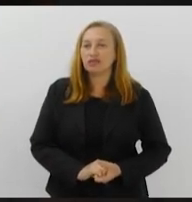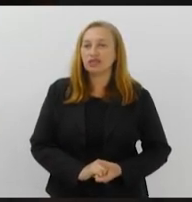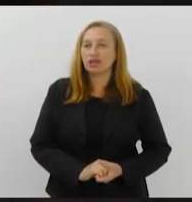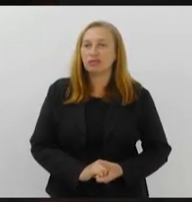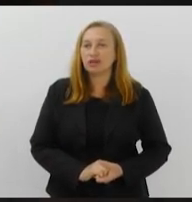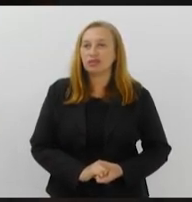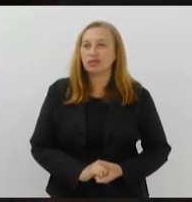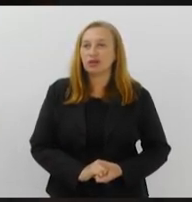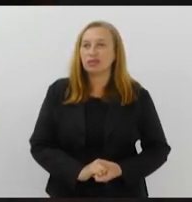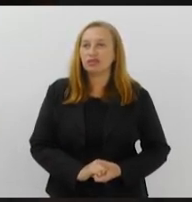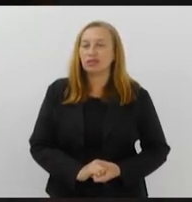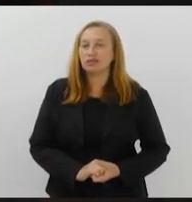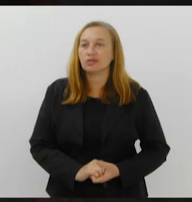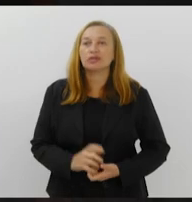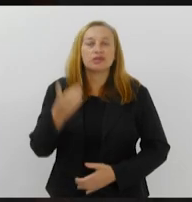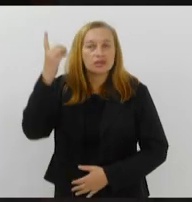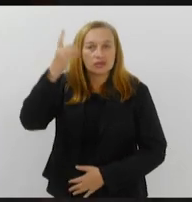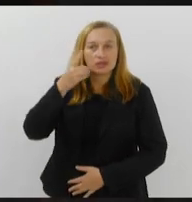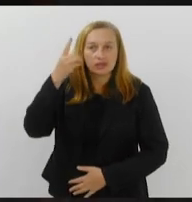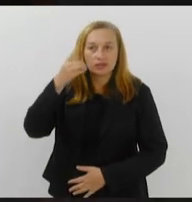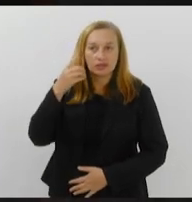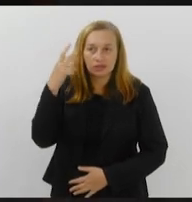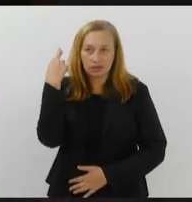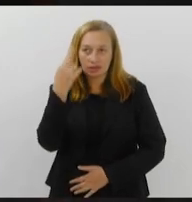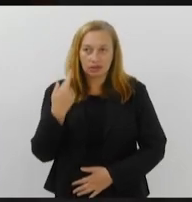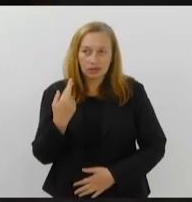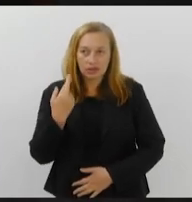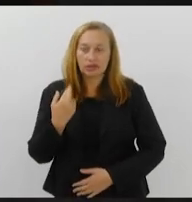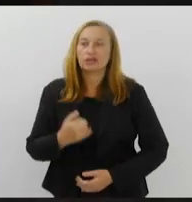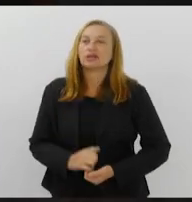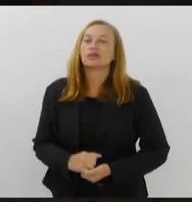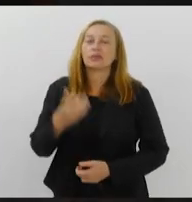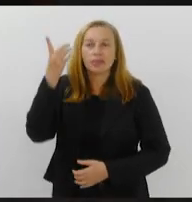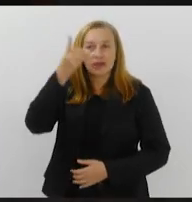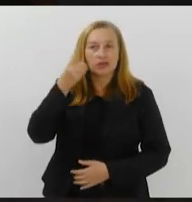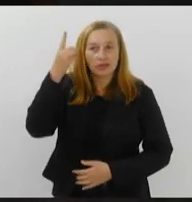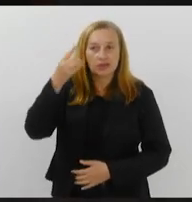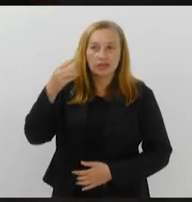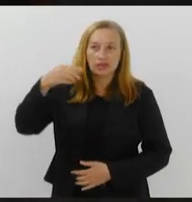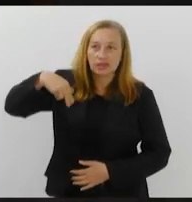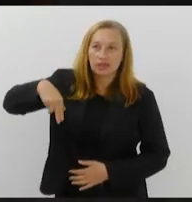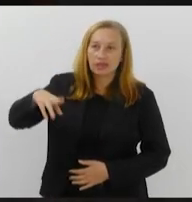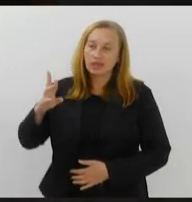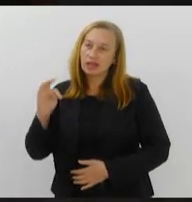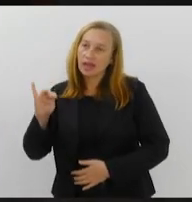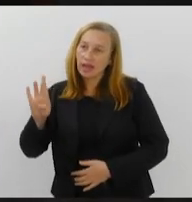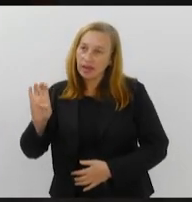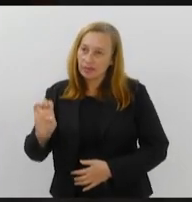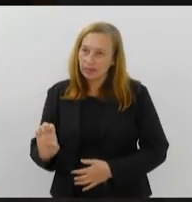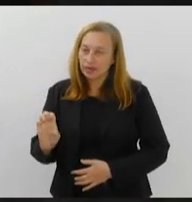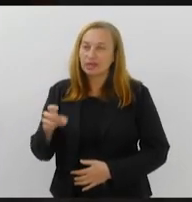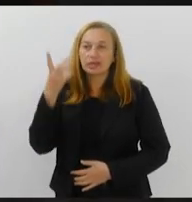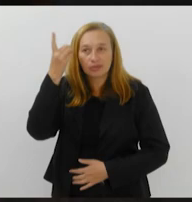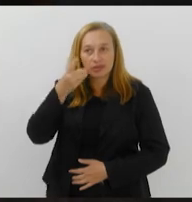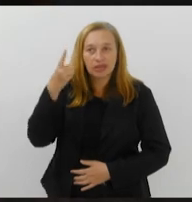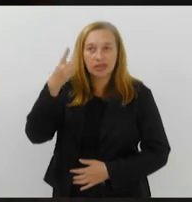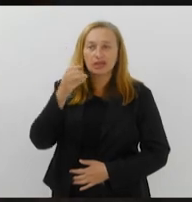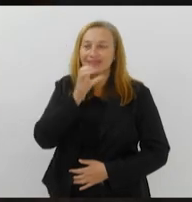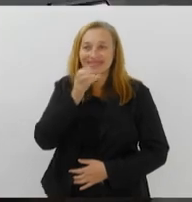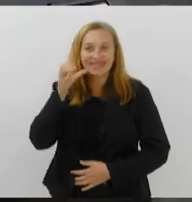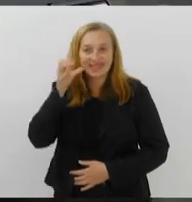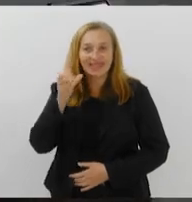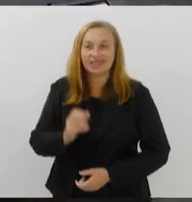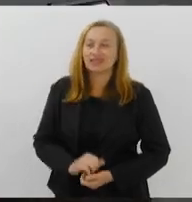secretário. Deputada Renata Souza, deputado Guilherme Delaroli, deputada Célia Jordão,